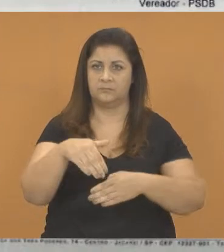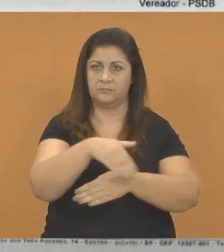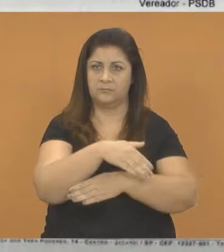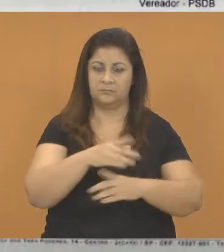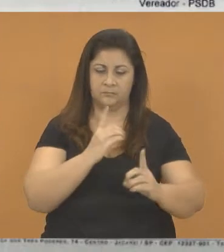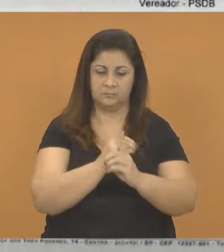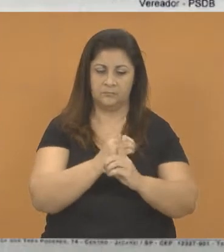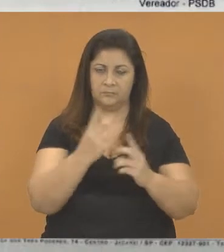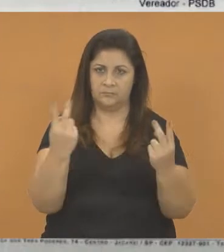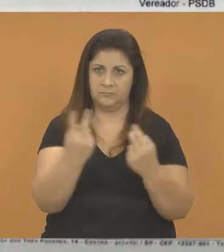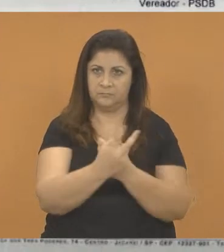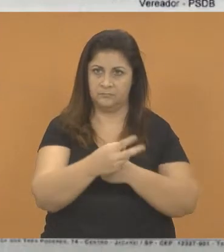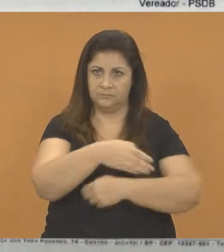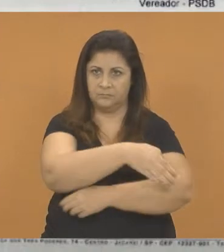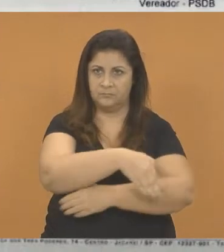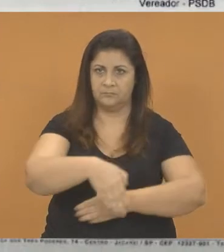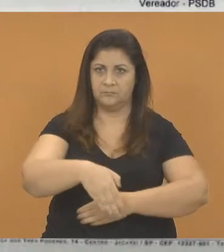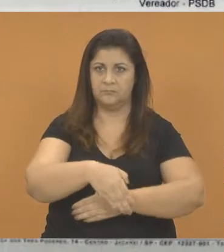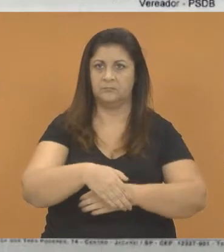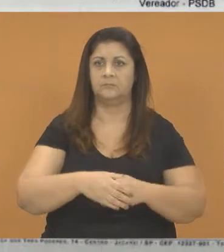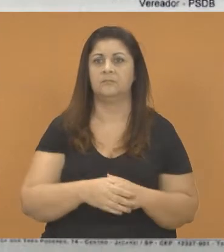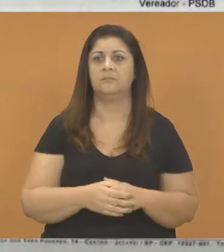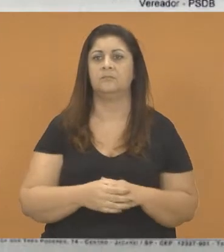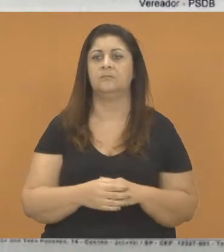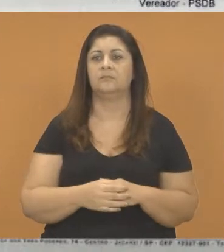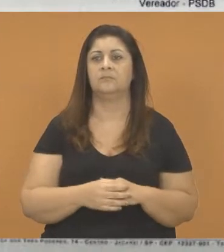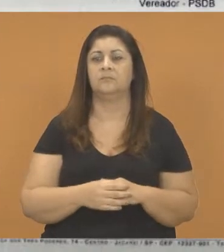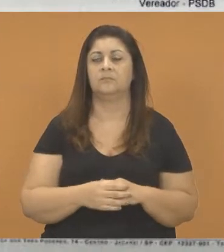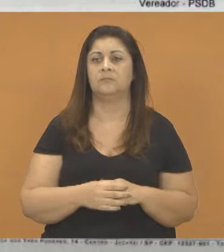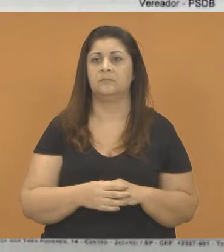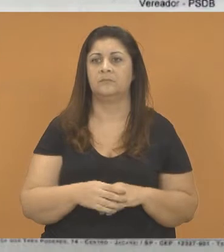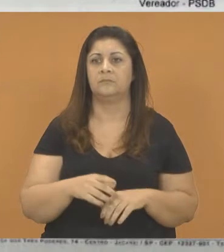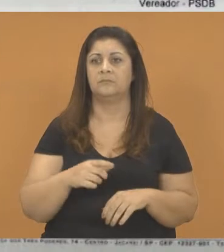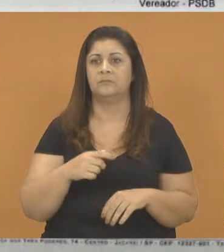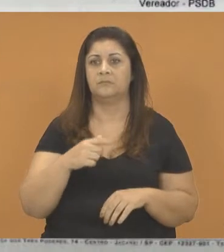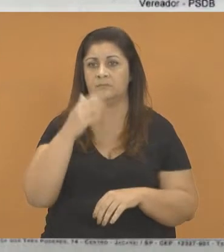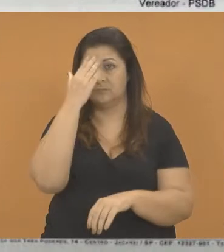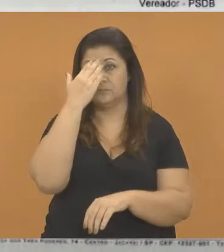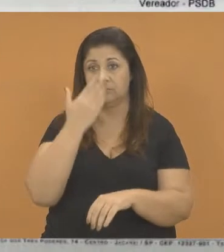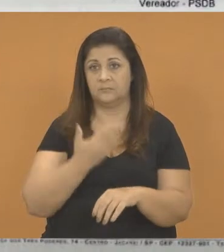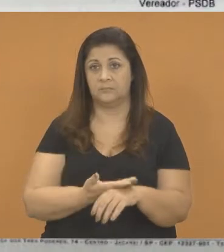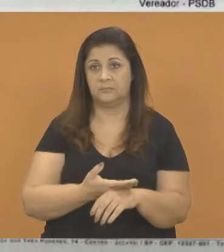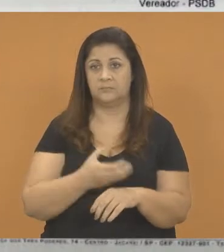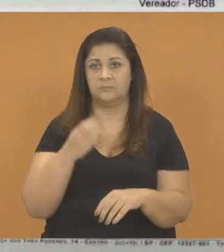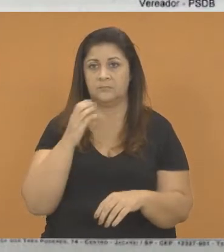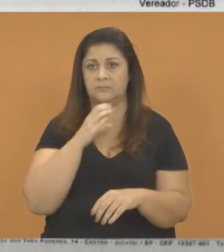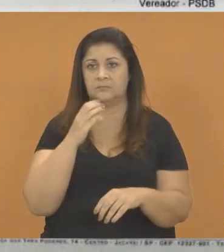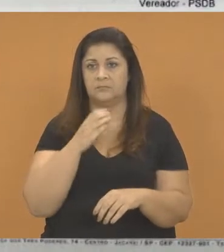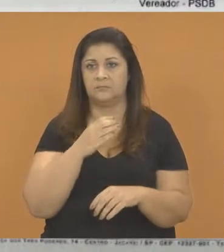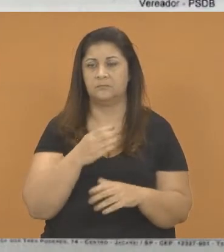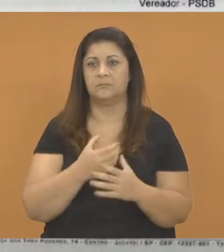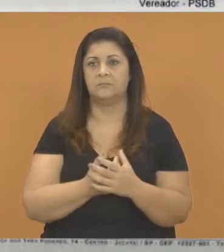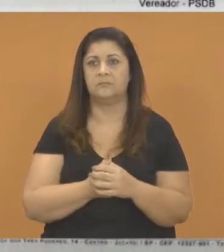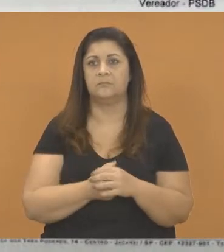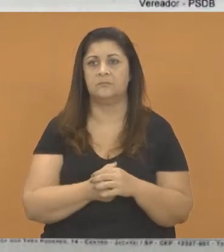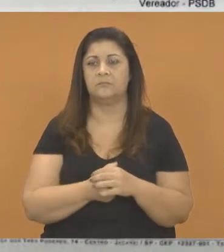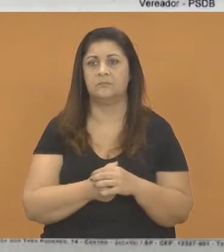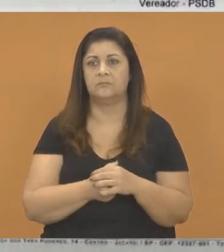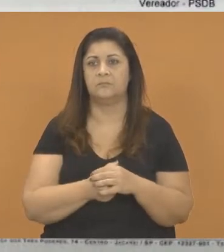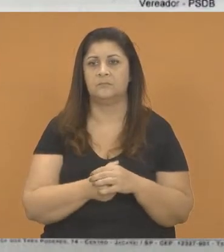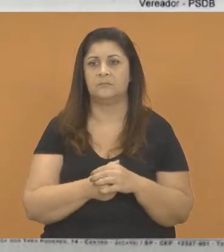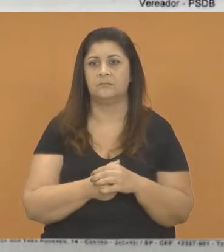do sul 11 n tenho certeza que num breve período a iaa